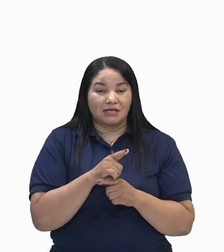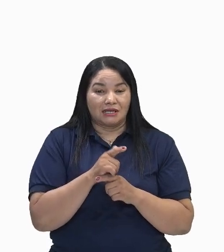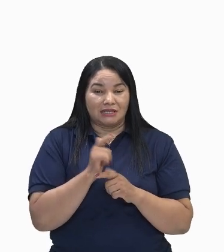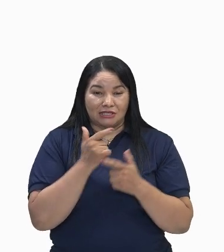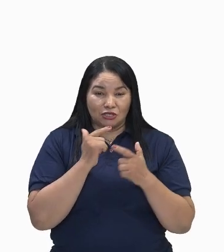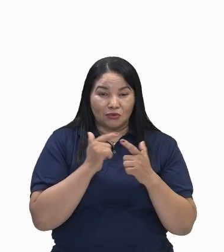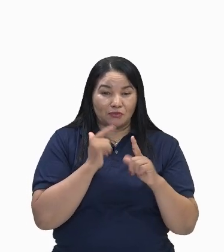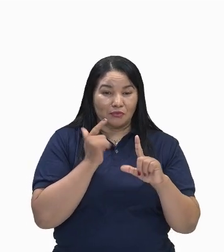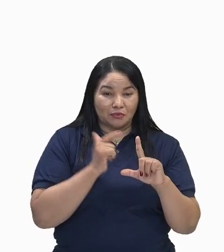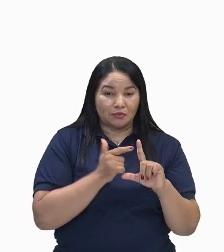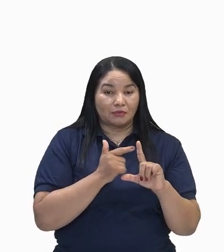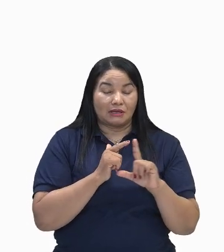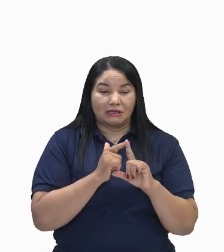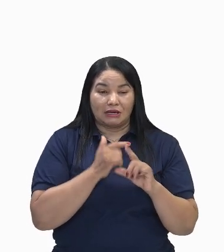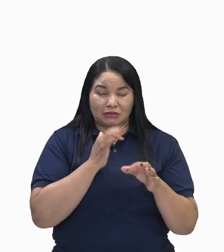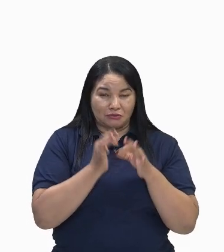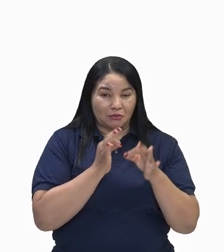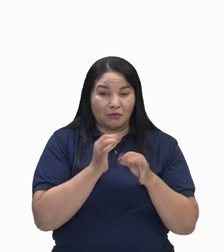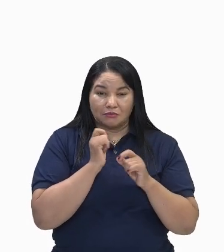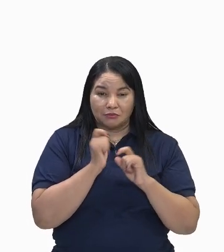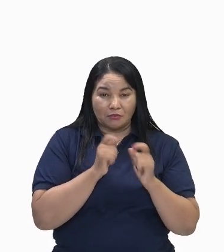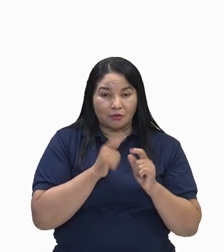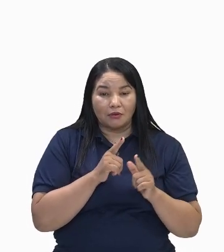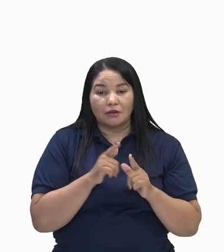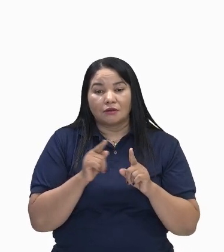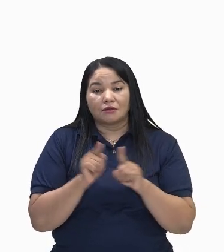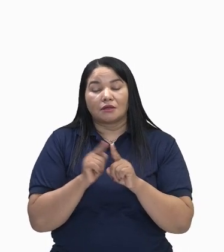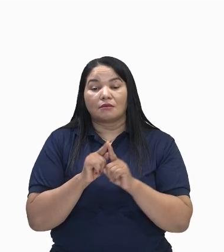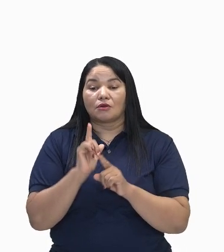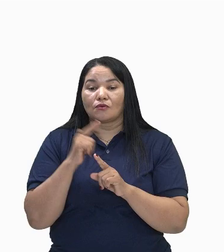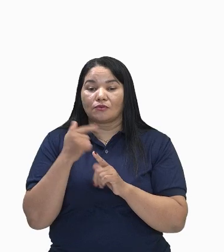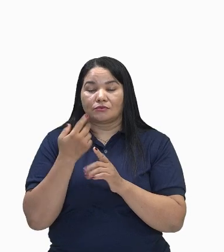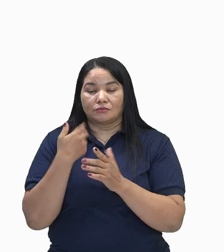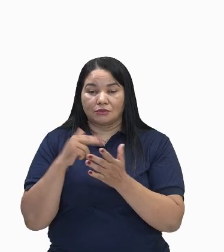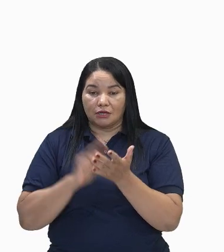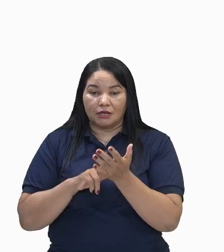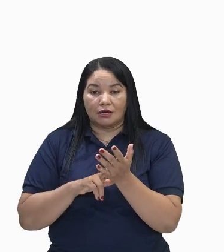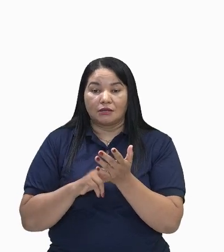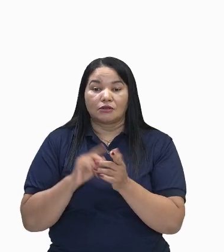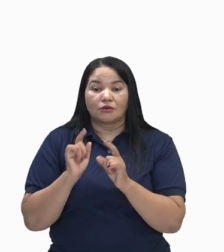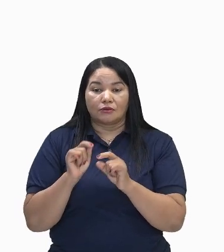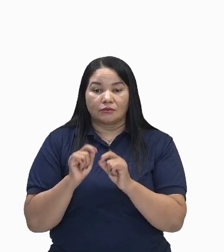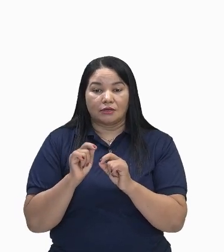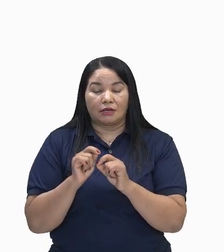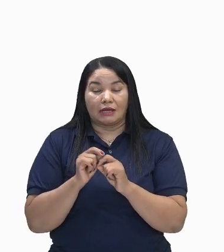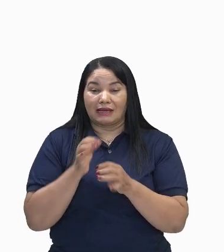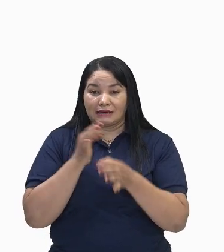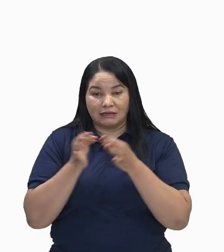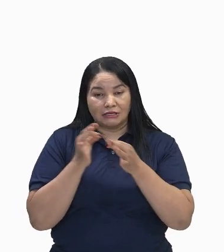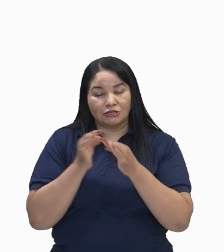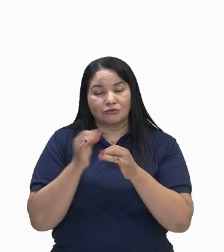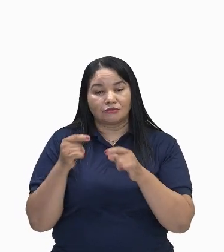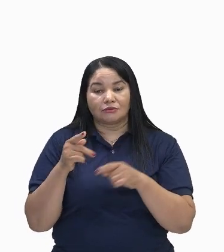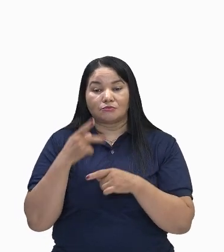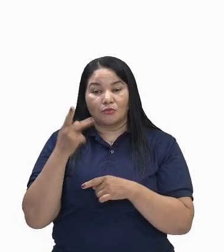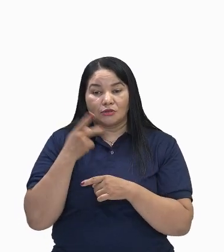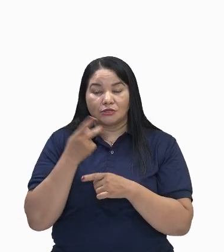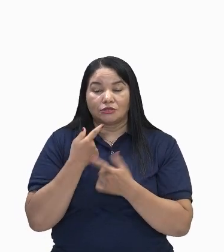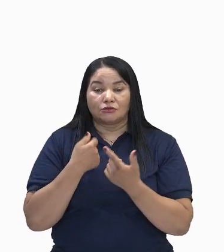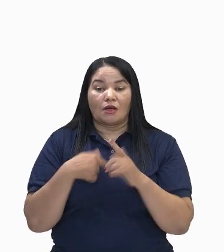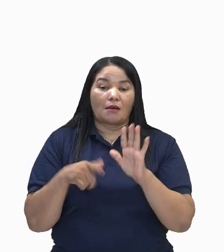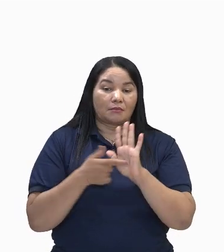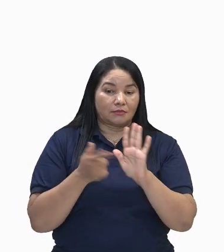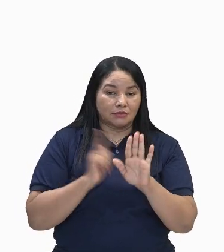com zombaria direta. Já Cartas Chilenas é crítico e político, usando metáforas e